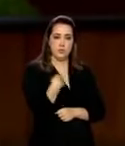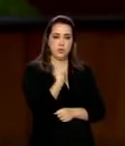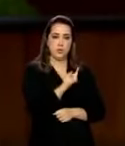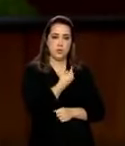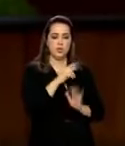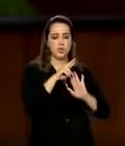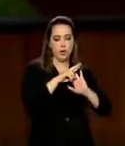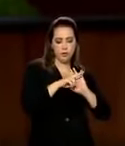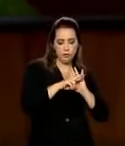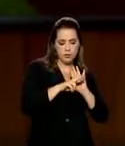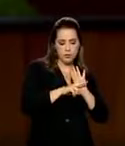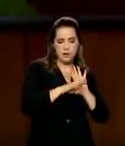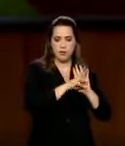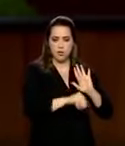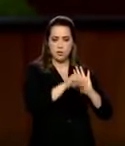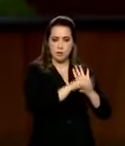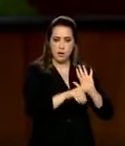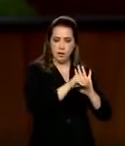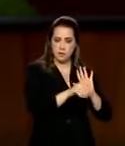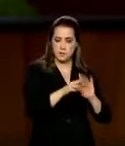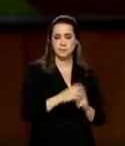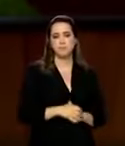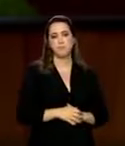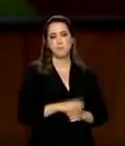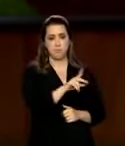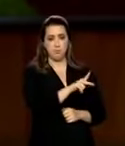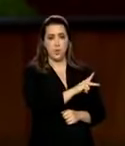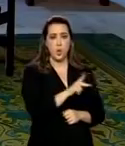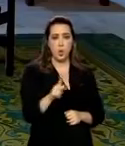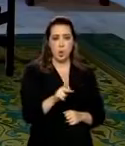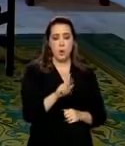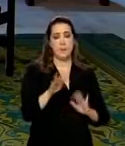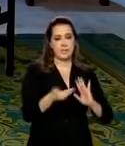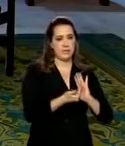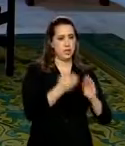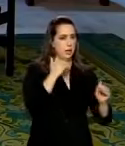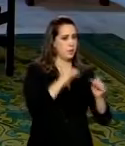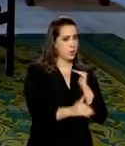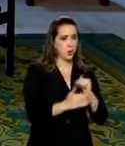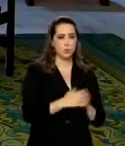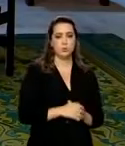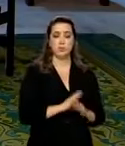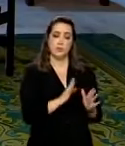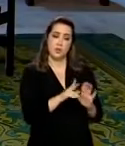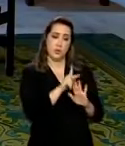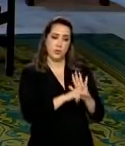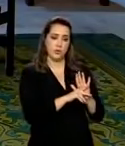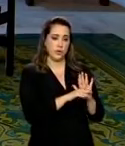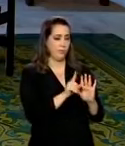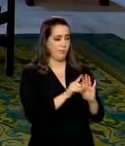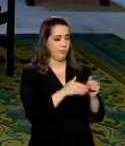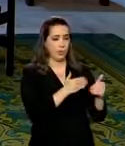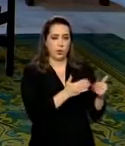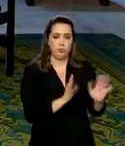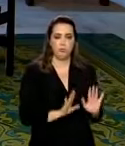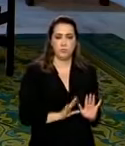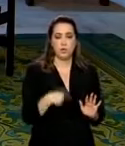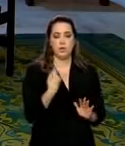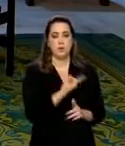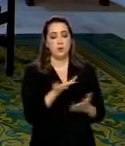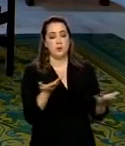regularização fundiária. Fomos boicotados pelo presidente da Câmara naquela época, né? E o projeto não foi para frente.